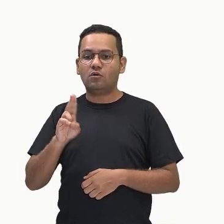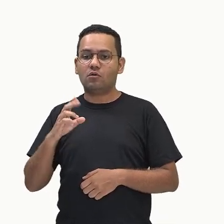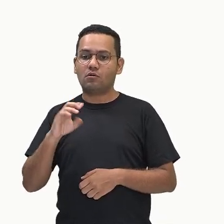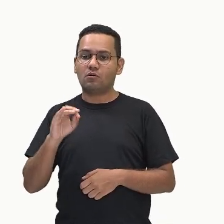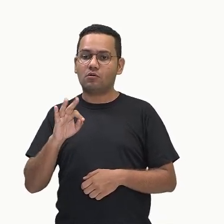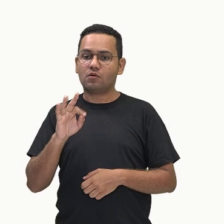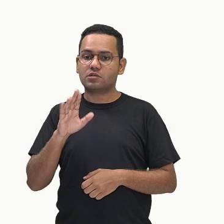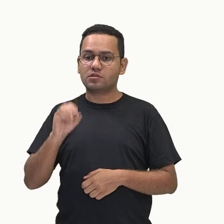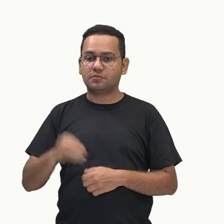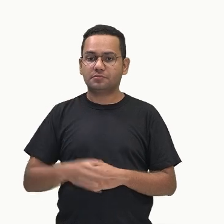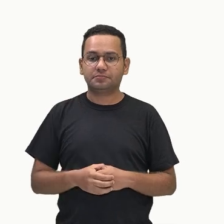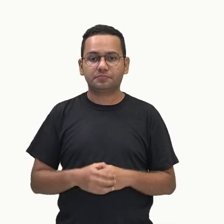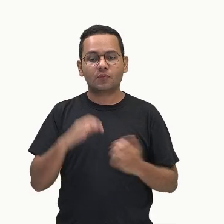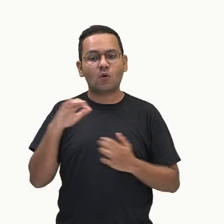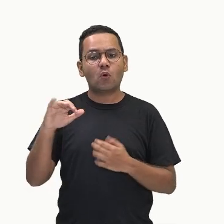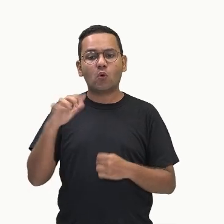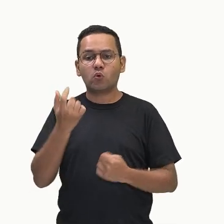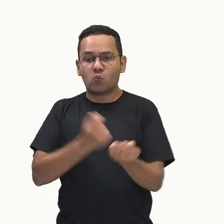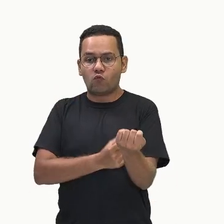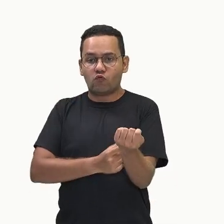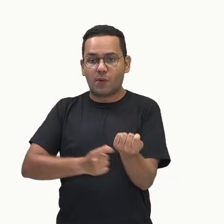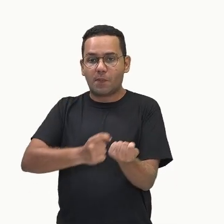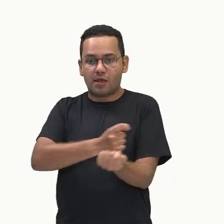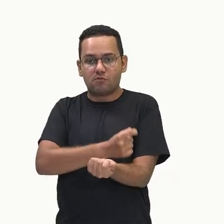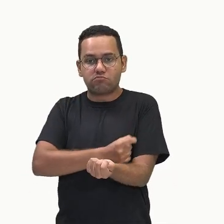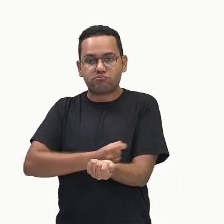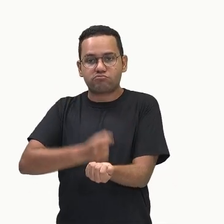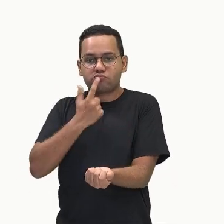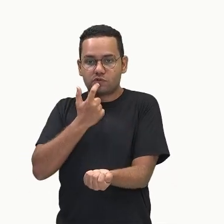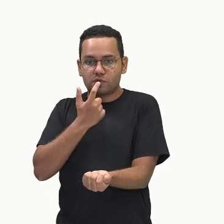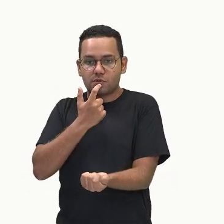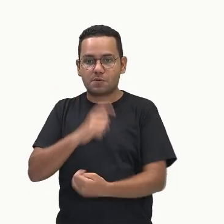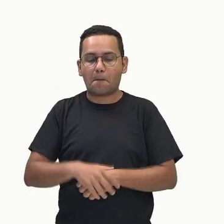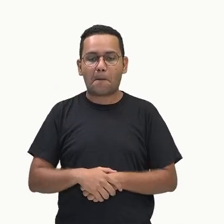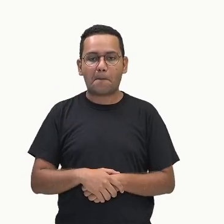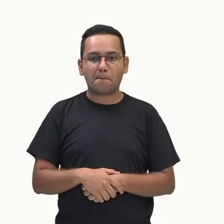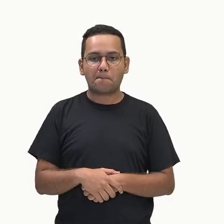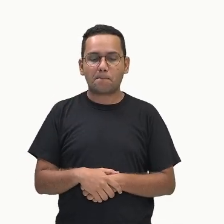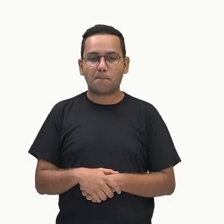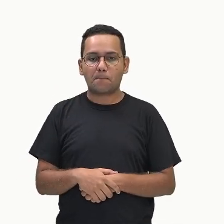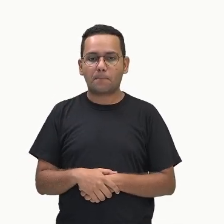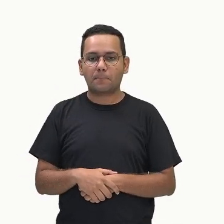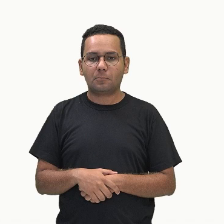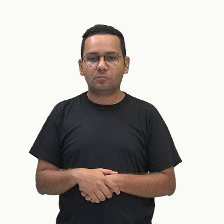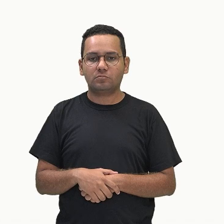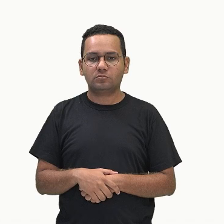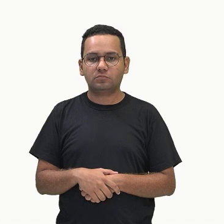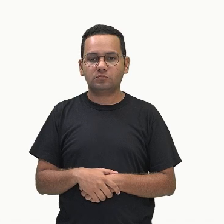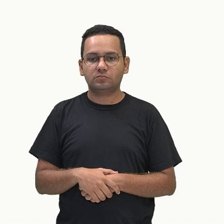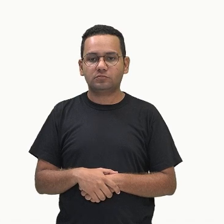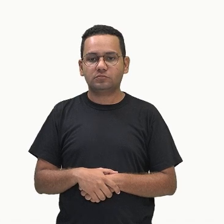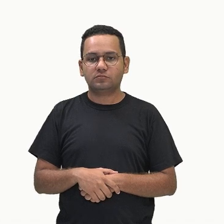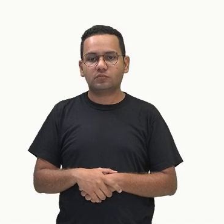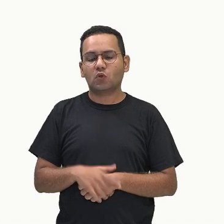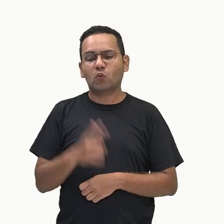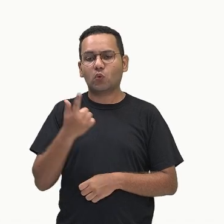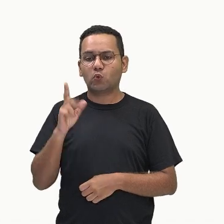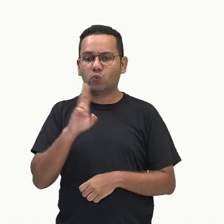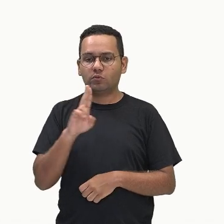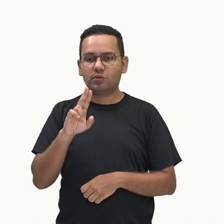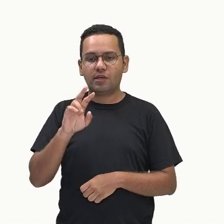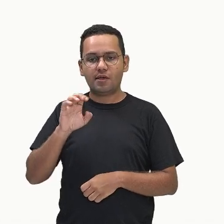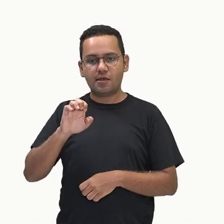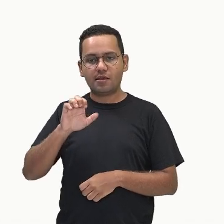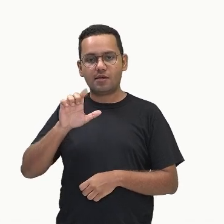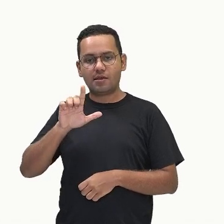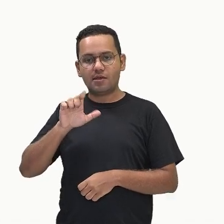os nossos glóbulos vermelhos, também conhecido como eritrócitos, e